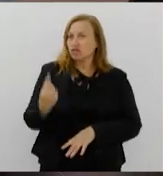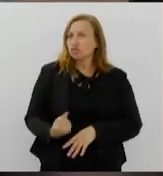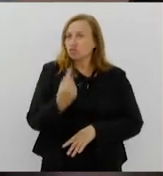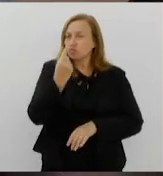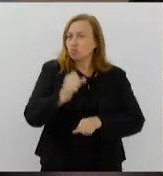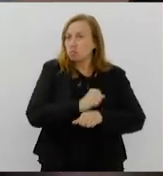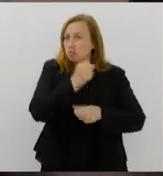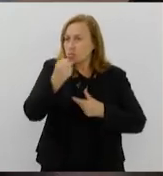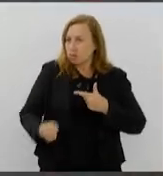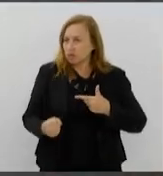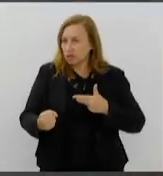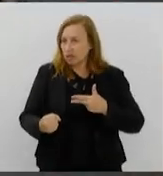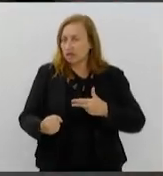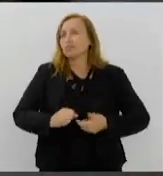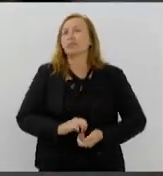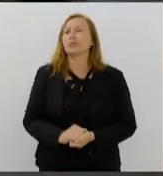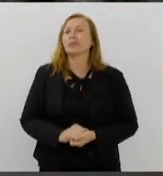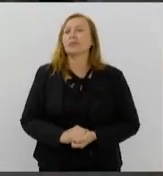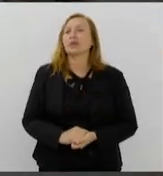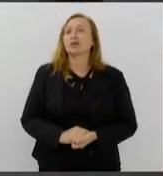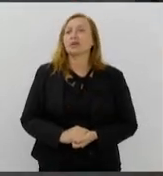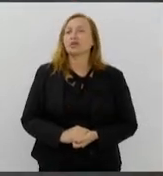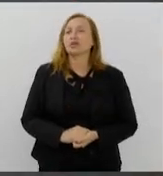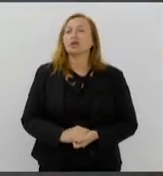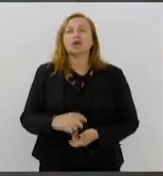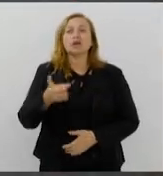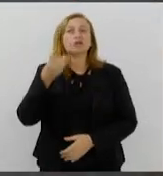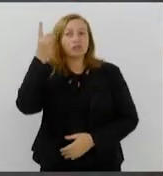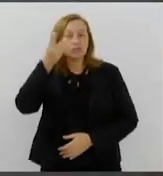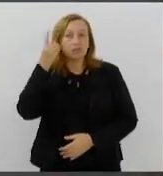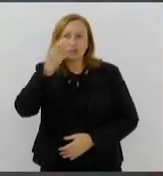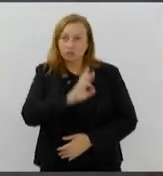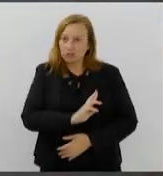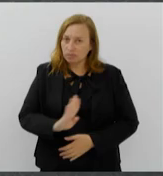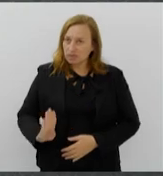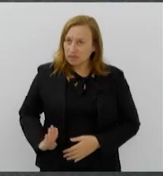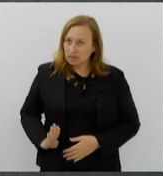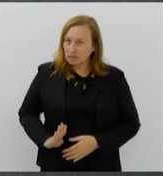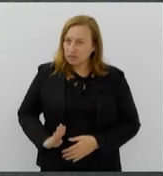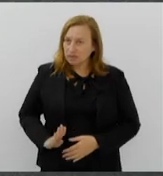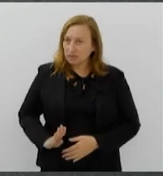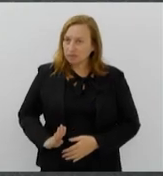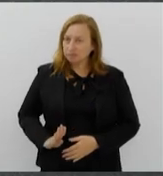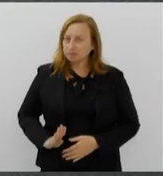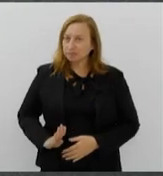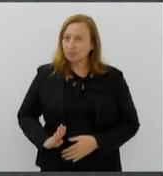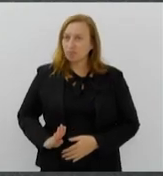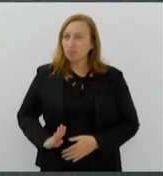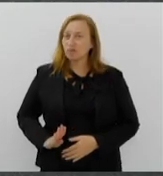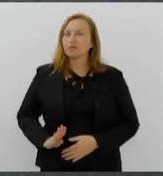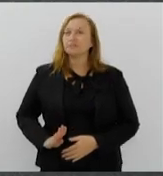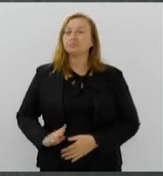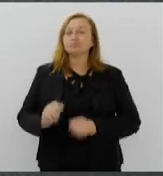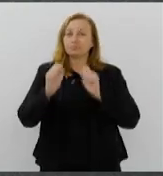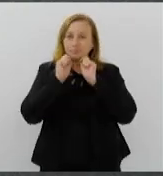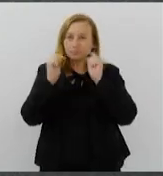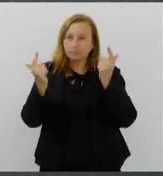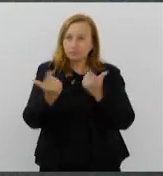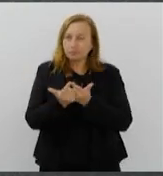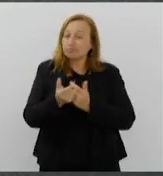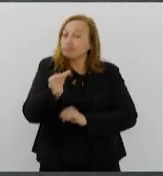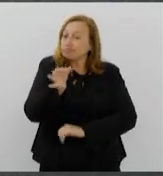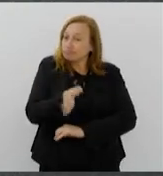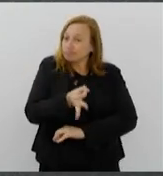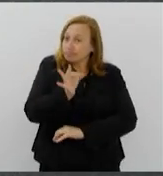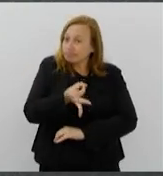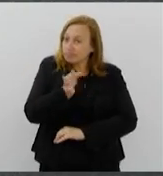poder. E o deputado Bacelar se afirma na Assembleia